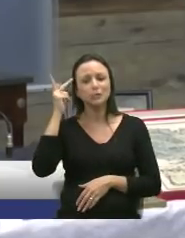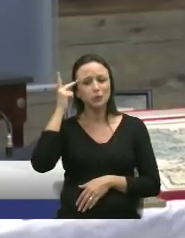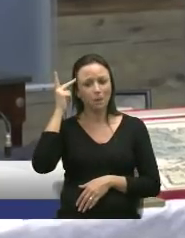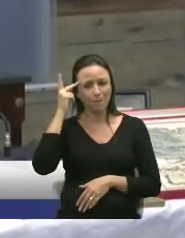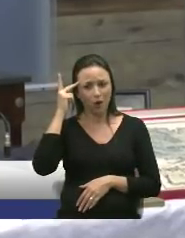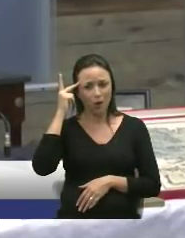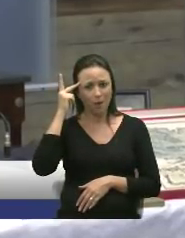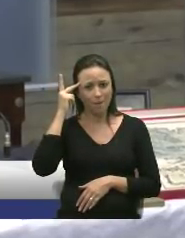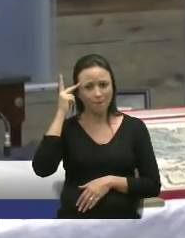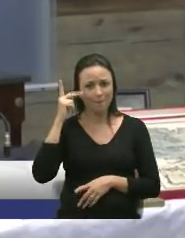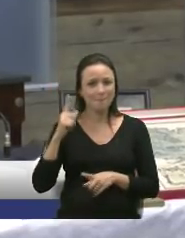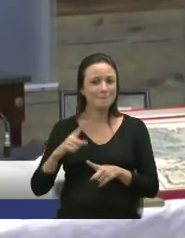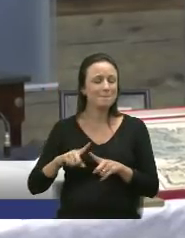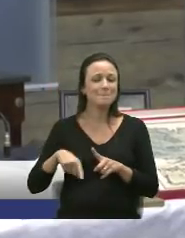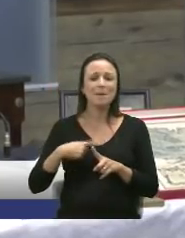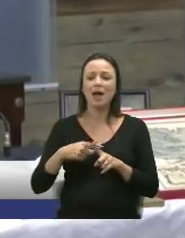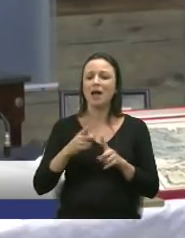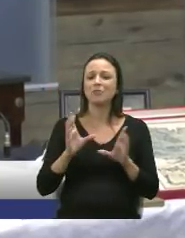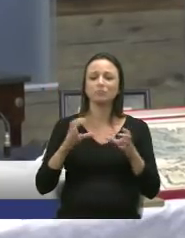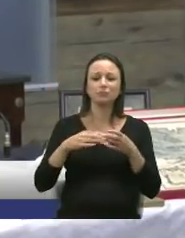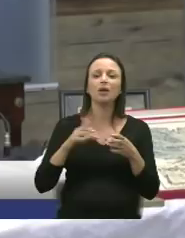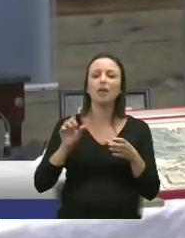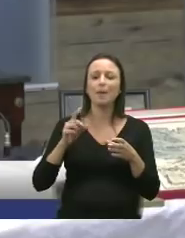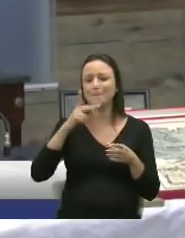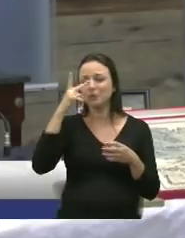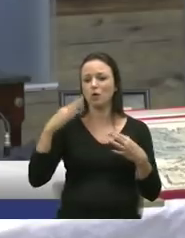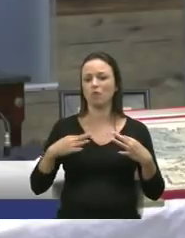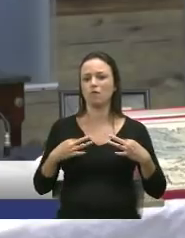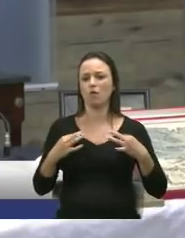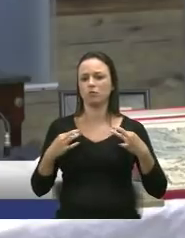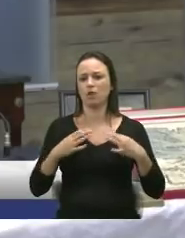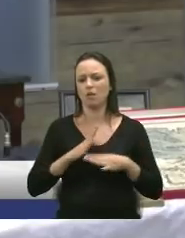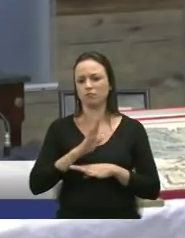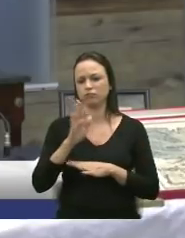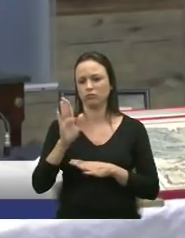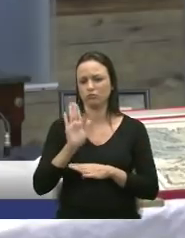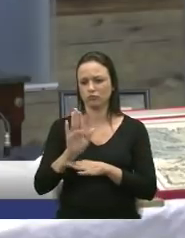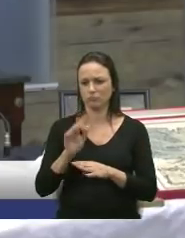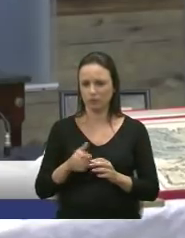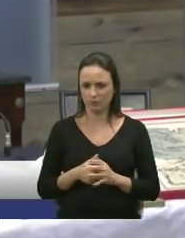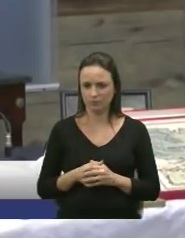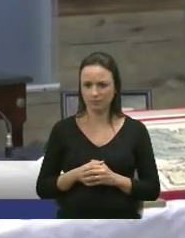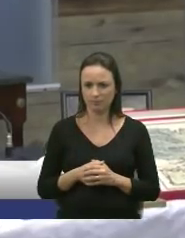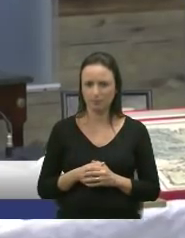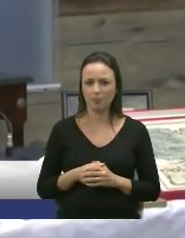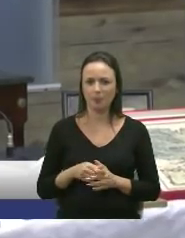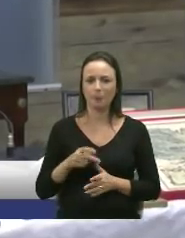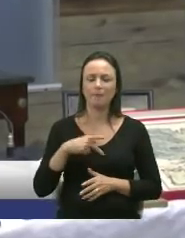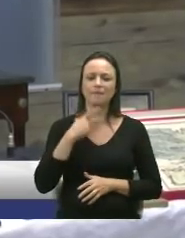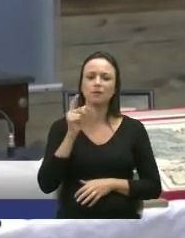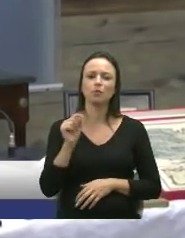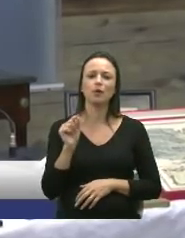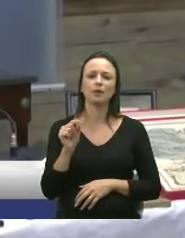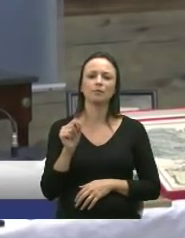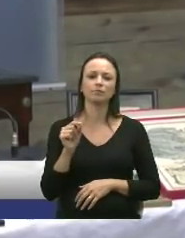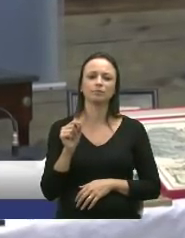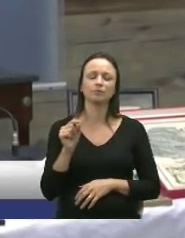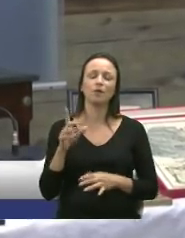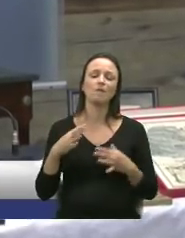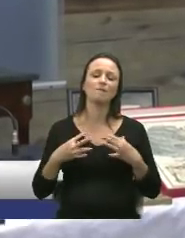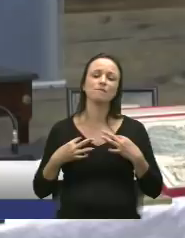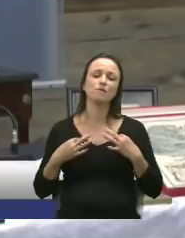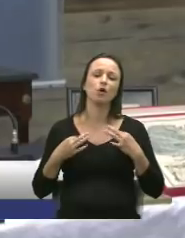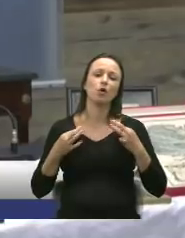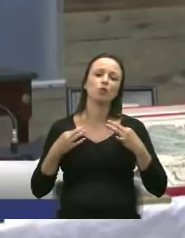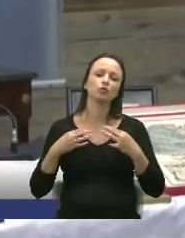muito mais do que tropas regulares, voluntários. Numa proporção, poderíamos colocar aqui, grosso modo, os